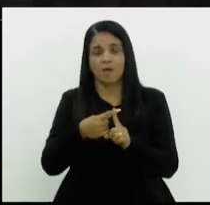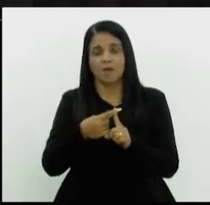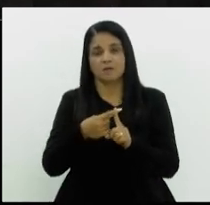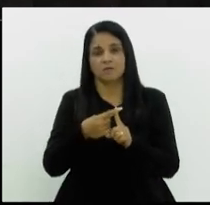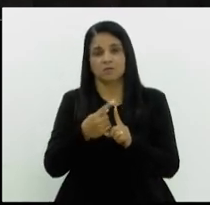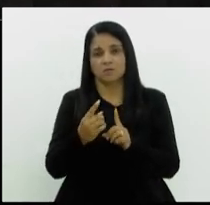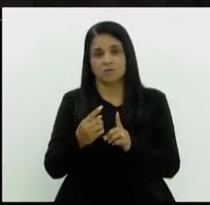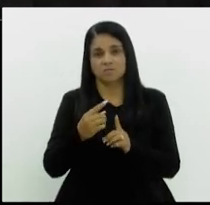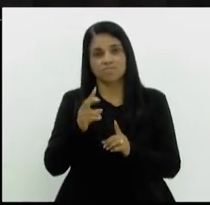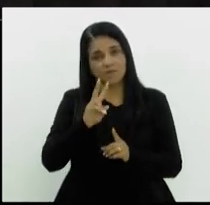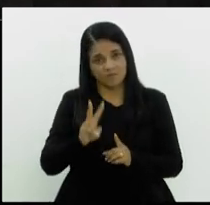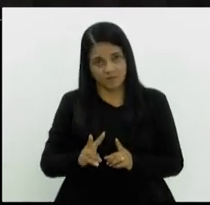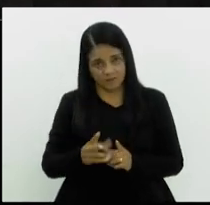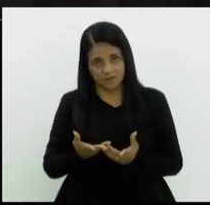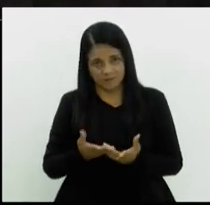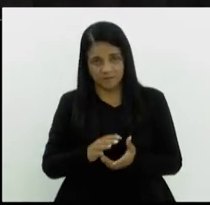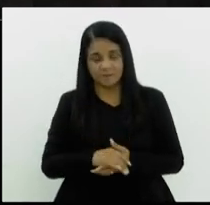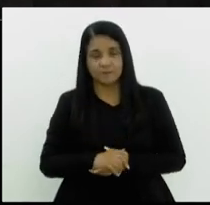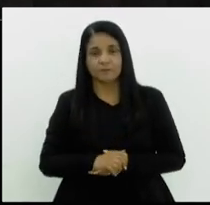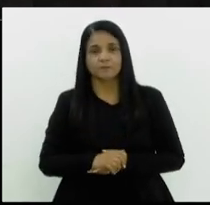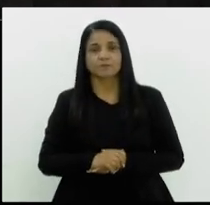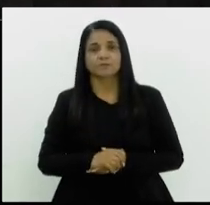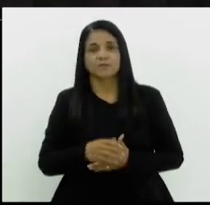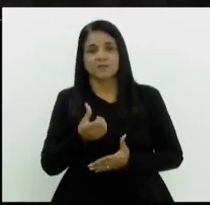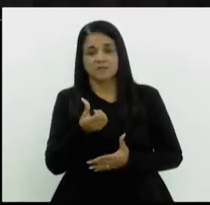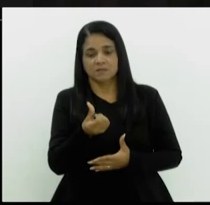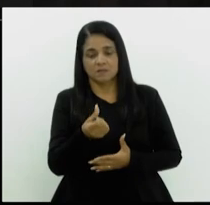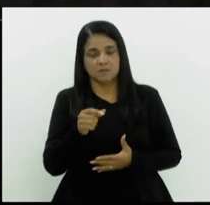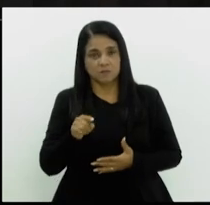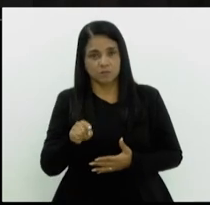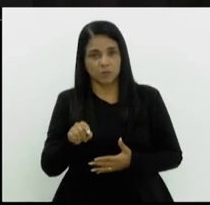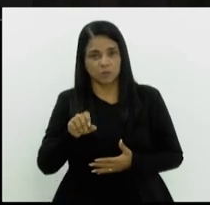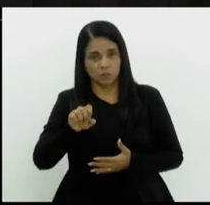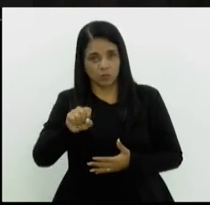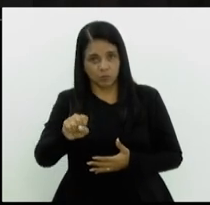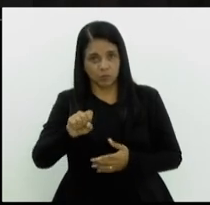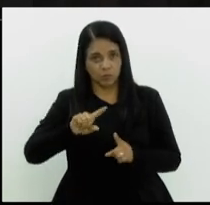amortização. E exatamente 6,8